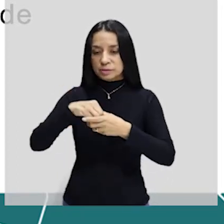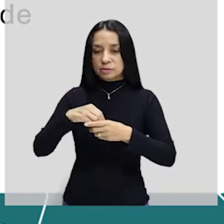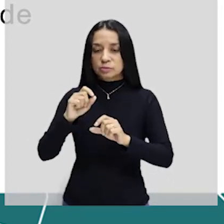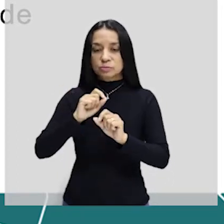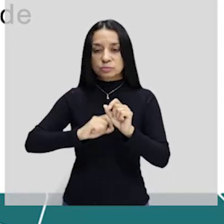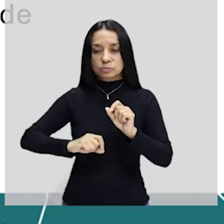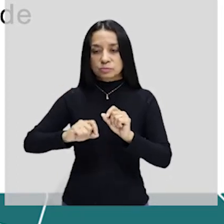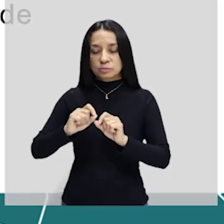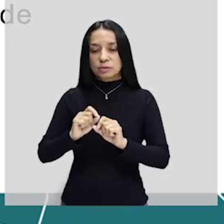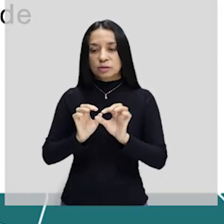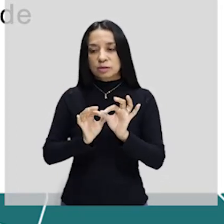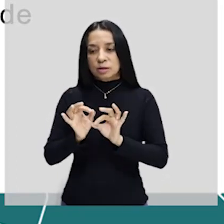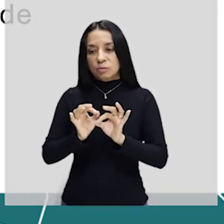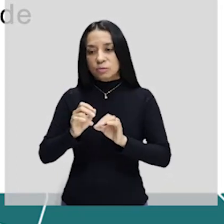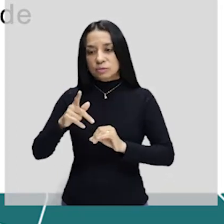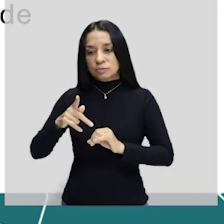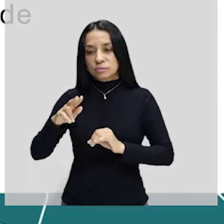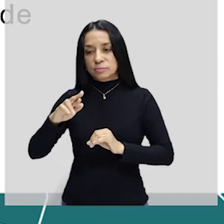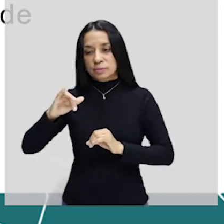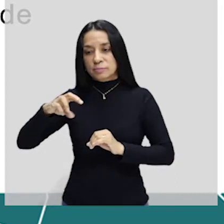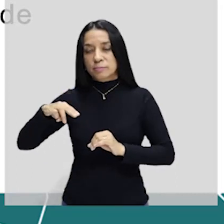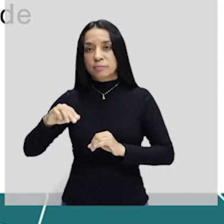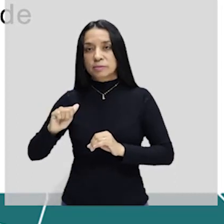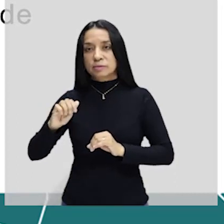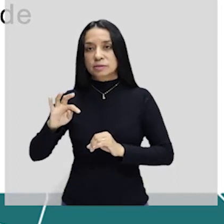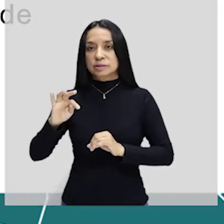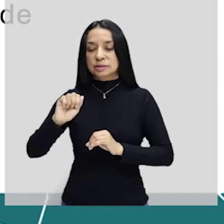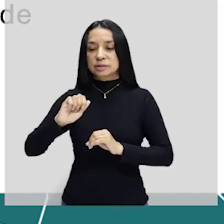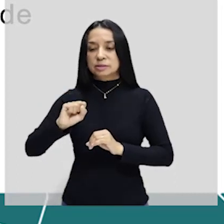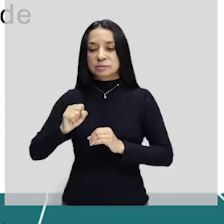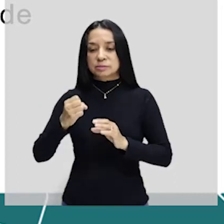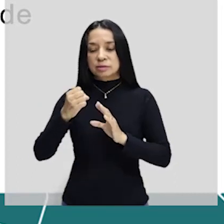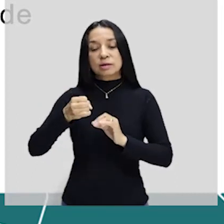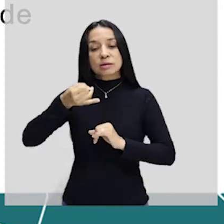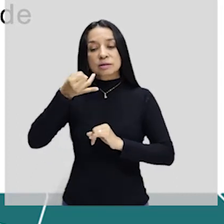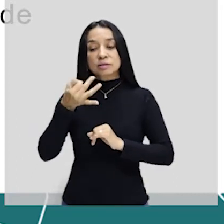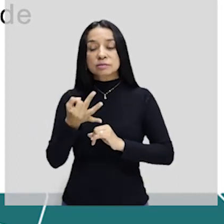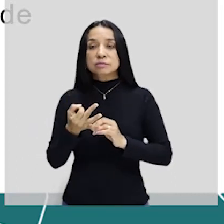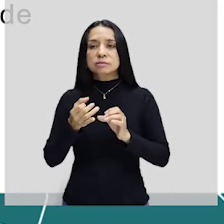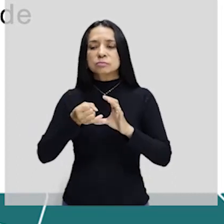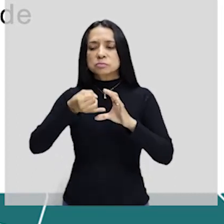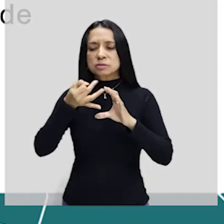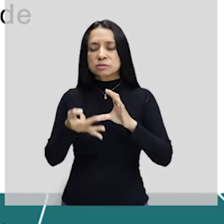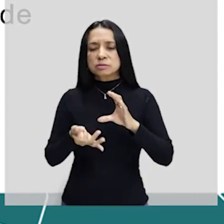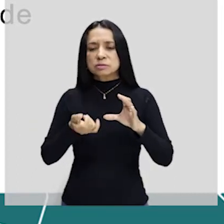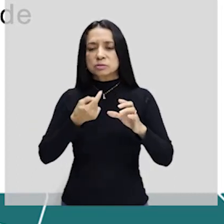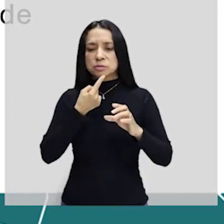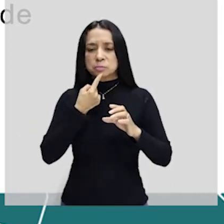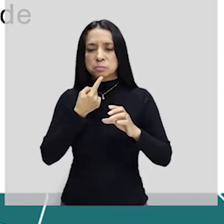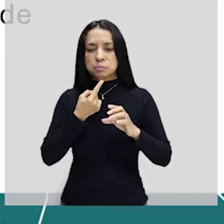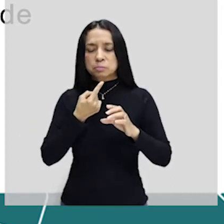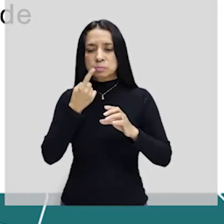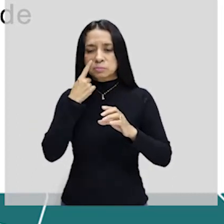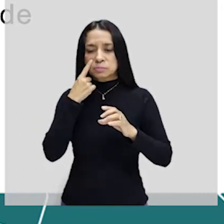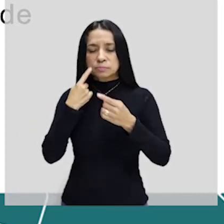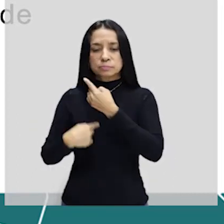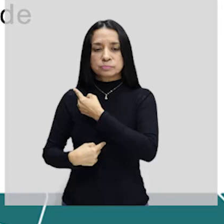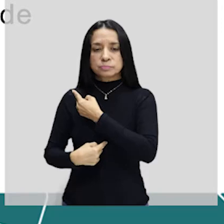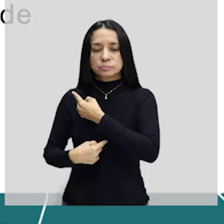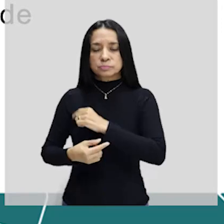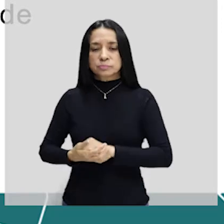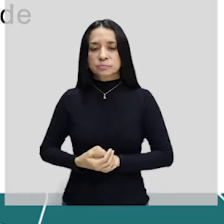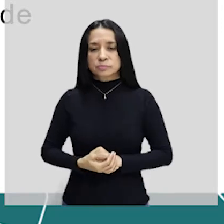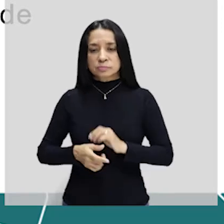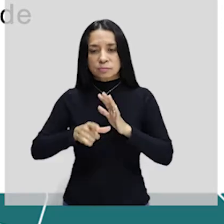da ordem dos primatas, são essas características aqui, pessoal. Ó, 5 dedos nas patas, tá? No caso, antes do surgimento